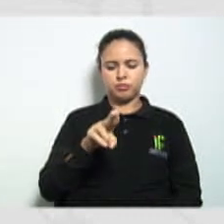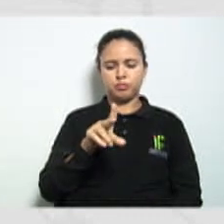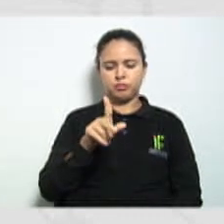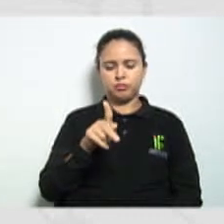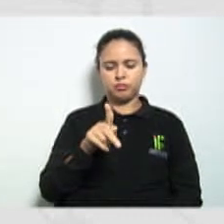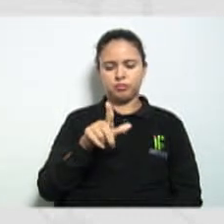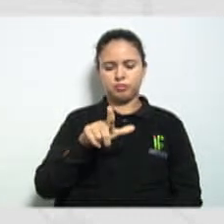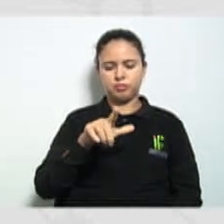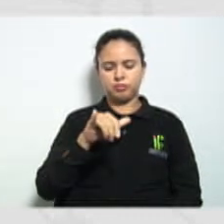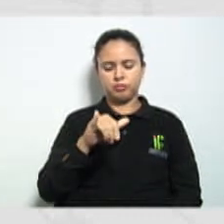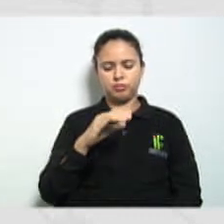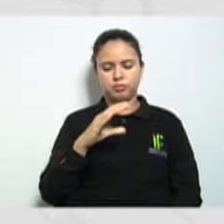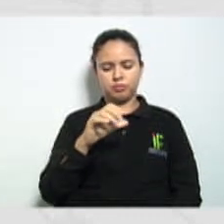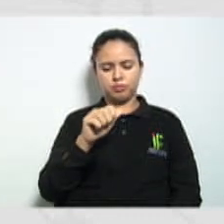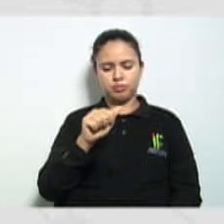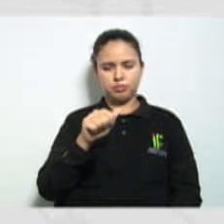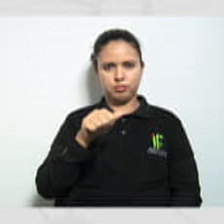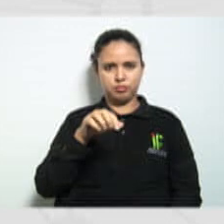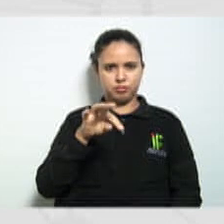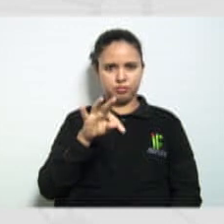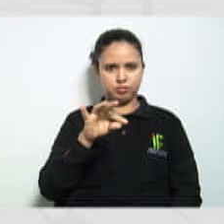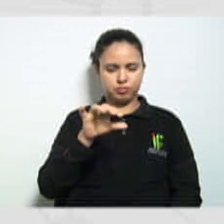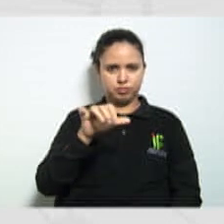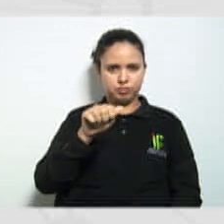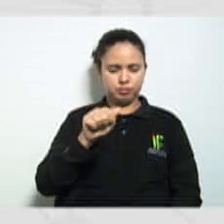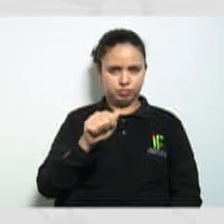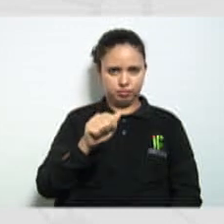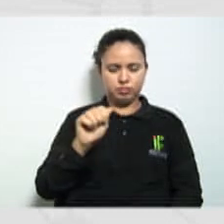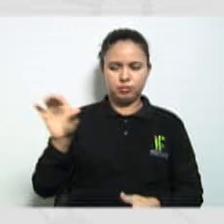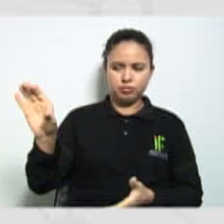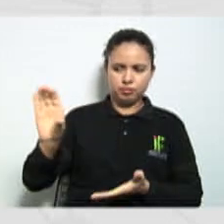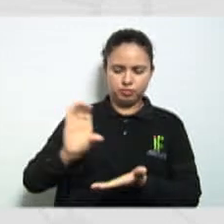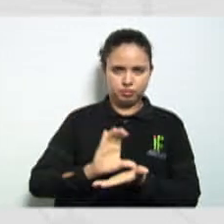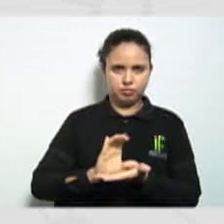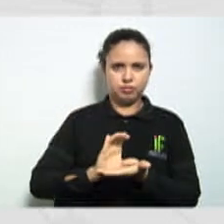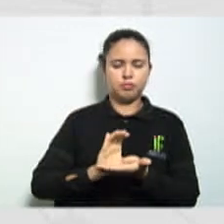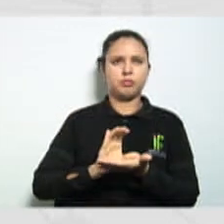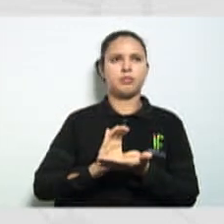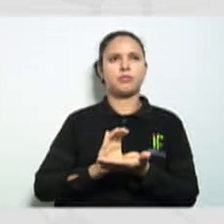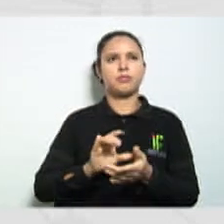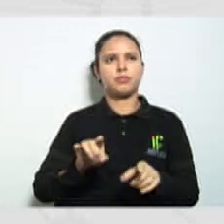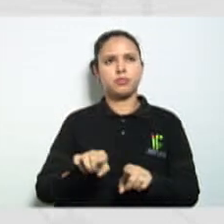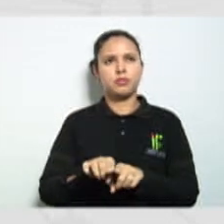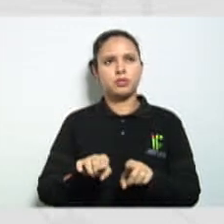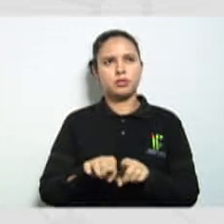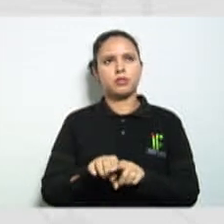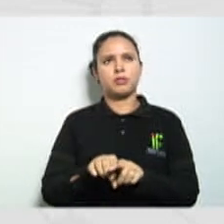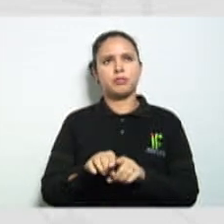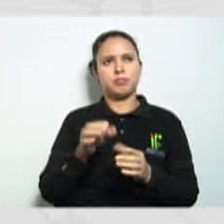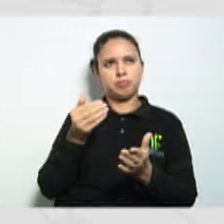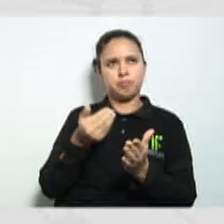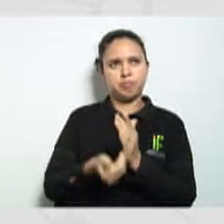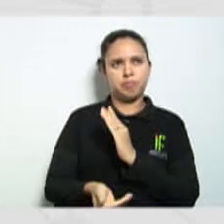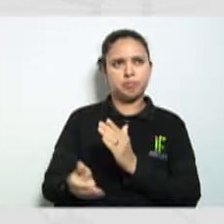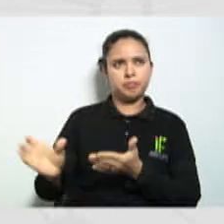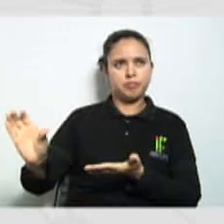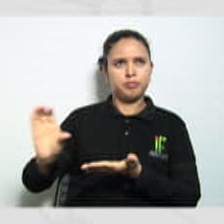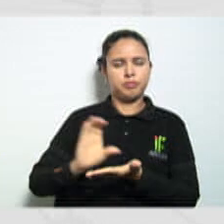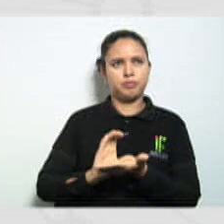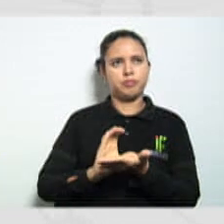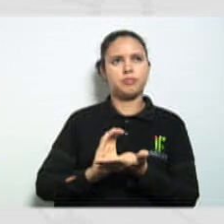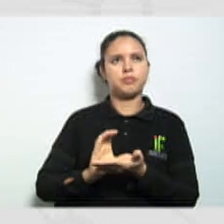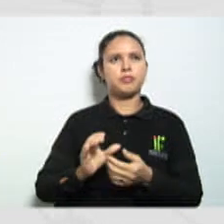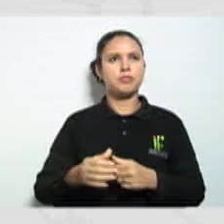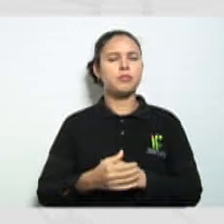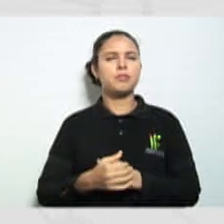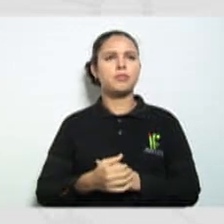bens, perdas a receber, prejuízos a receber. Ok, então nós temos que separar conta com crédito com associados ou pode